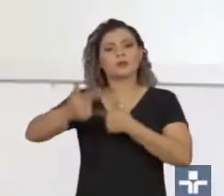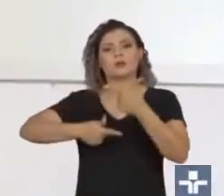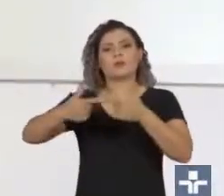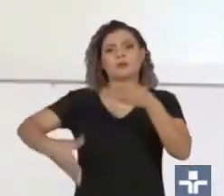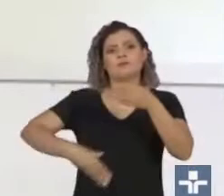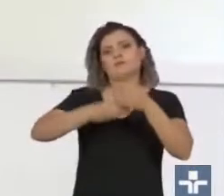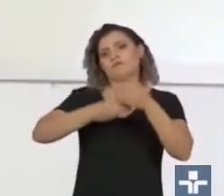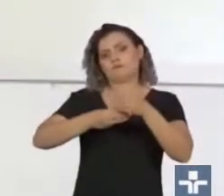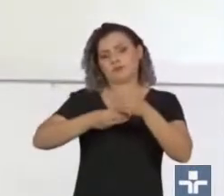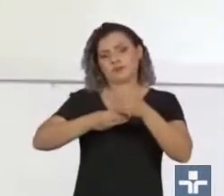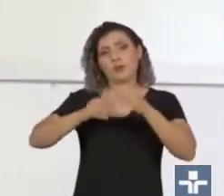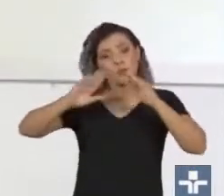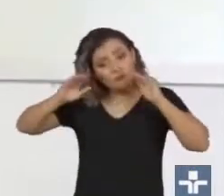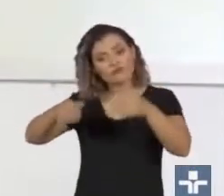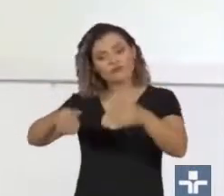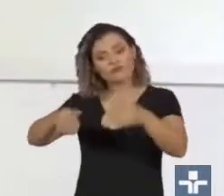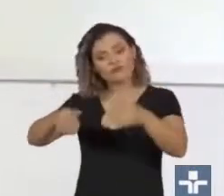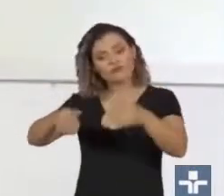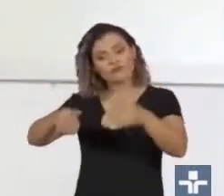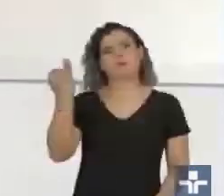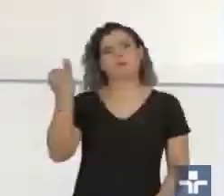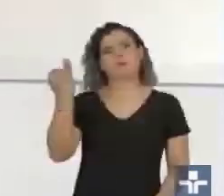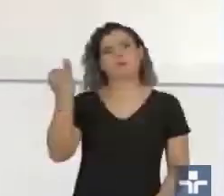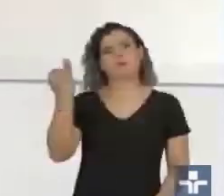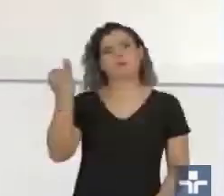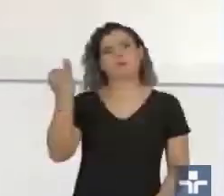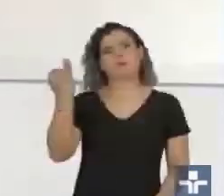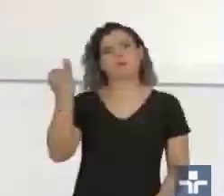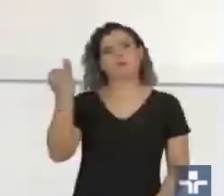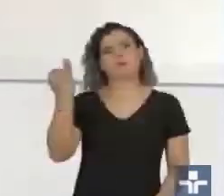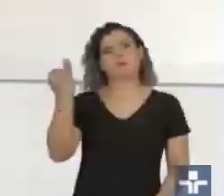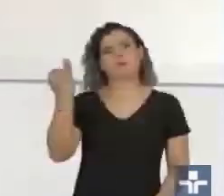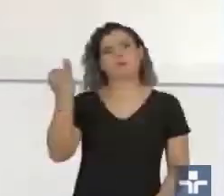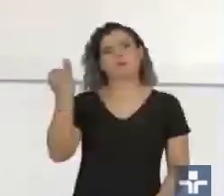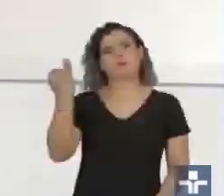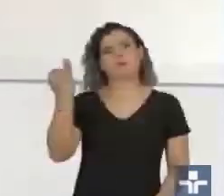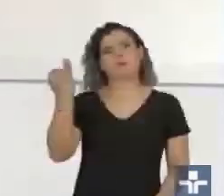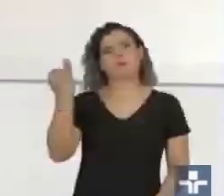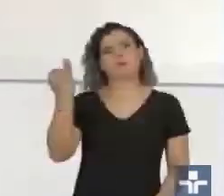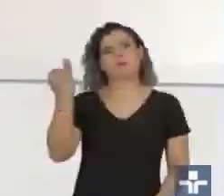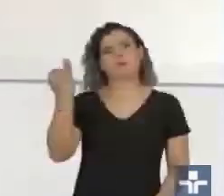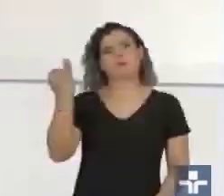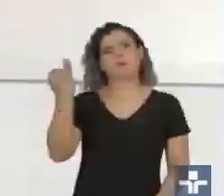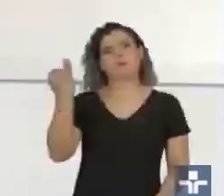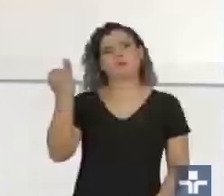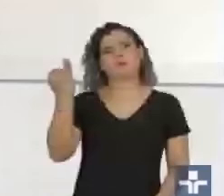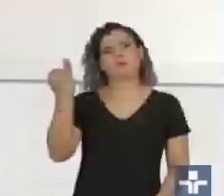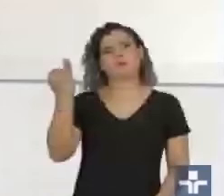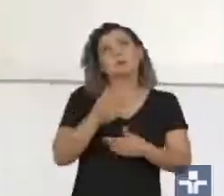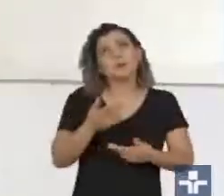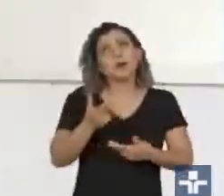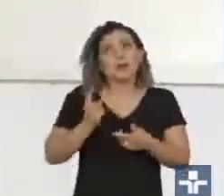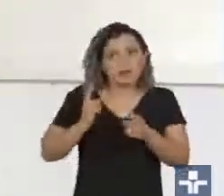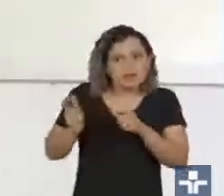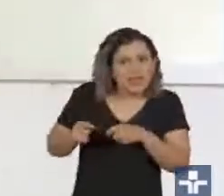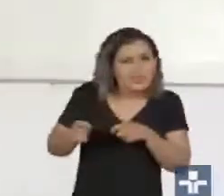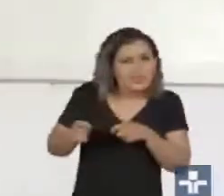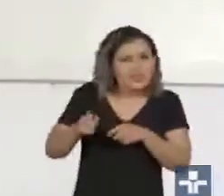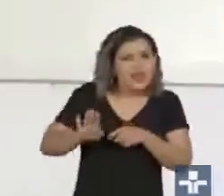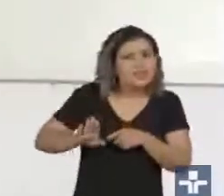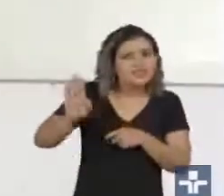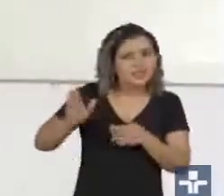O foco, ele é imprescindível nesse momento, né? Então, focar assim, eu tenho condições de me candidatar para essa